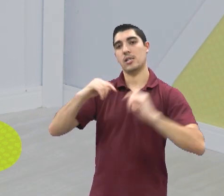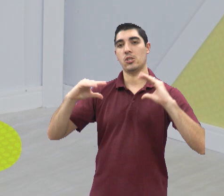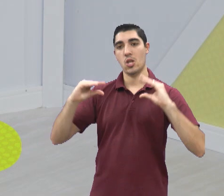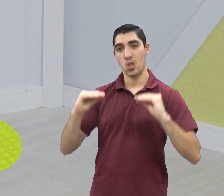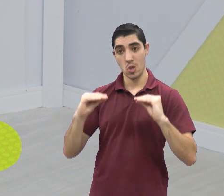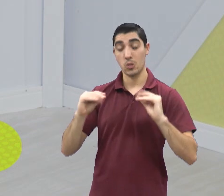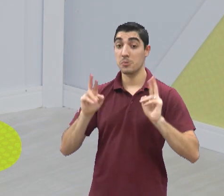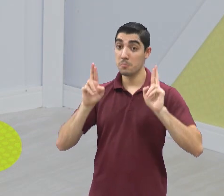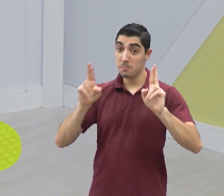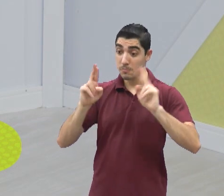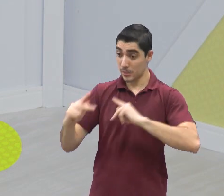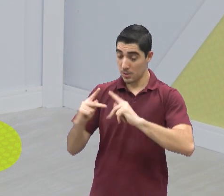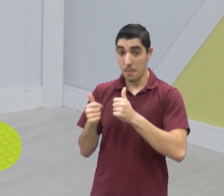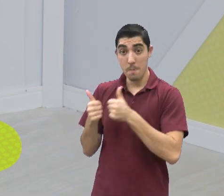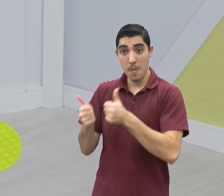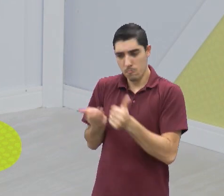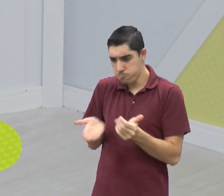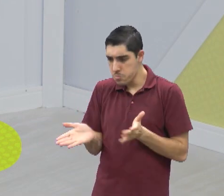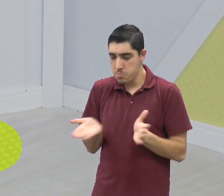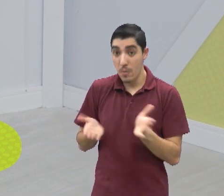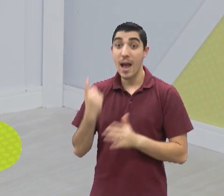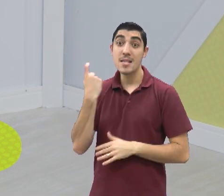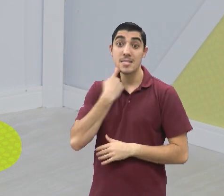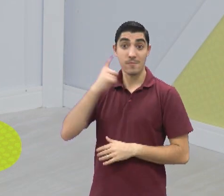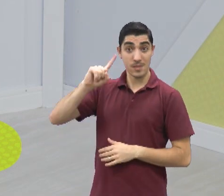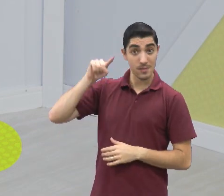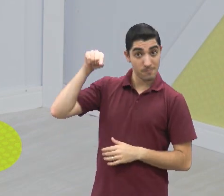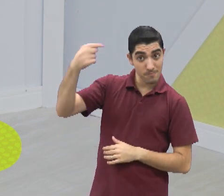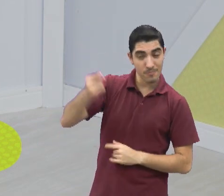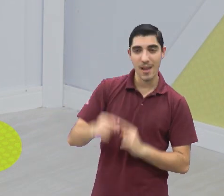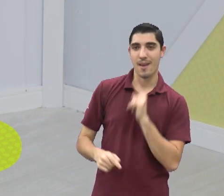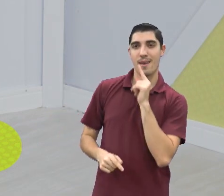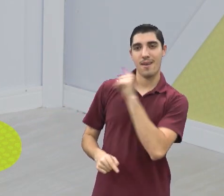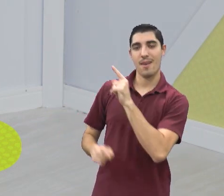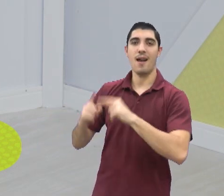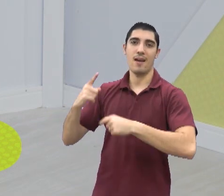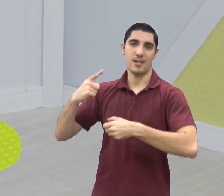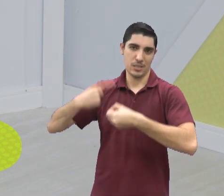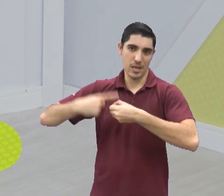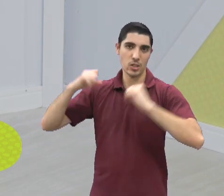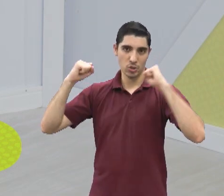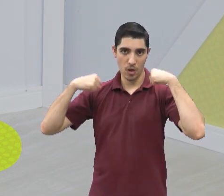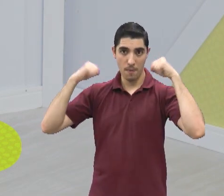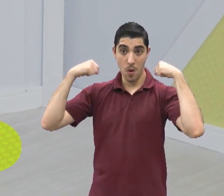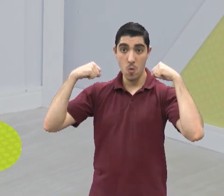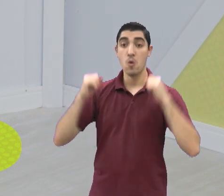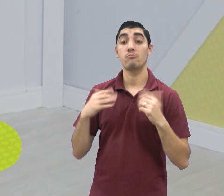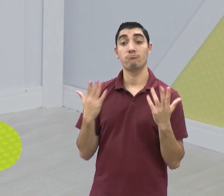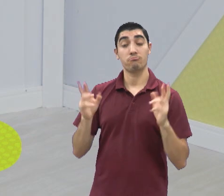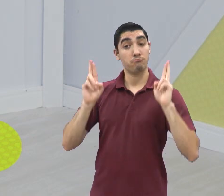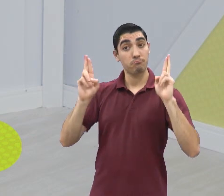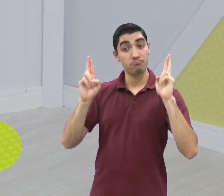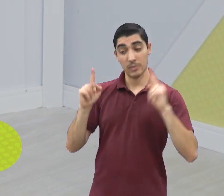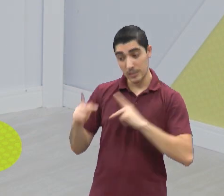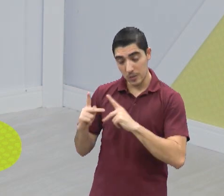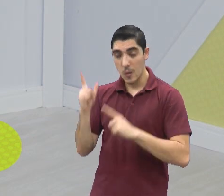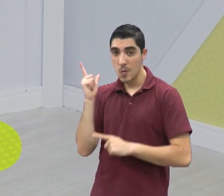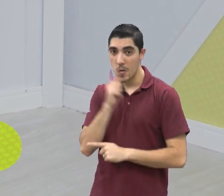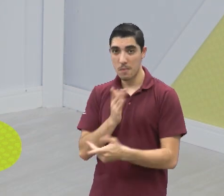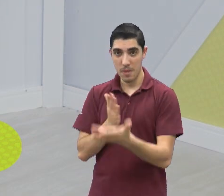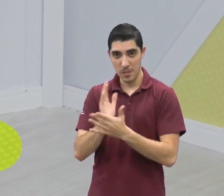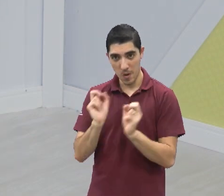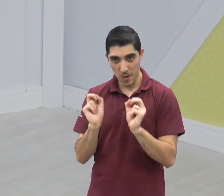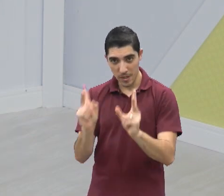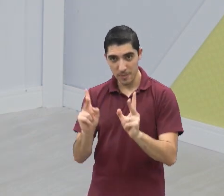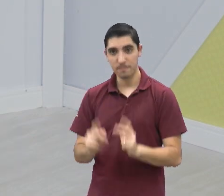boa apresentação e na sexta-feira que vem, lá em Chapecó, se apresentem bem, quem sabe vem a classificação para as semifinais, tá certo?